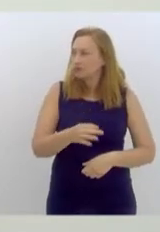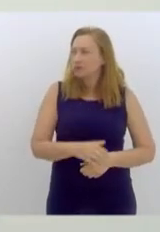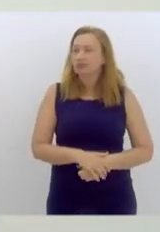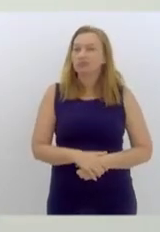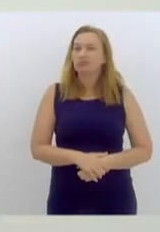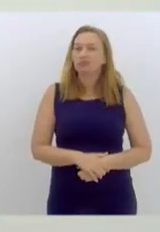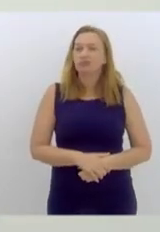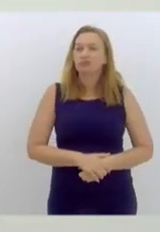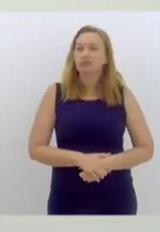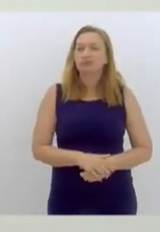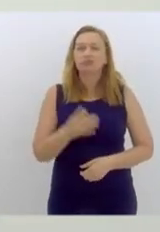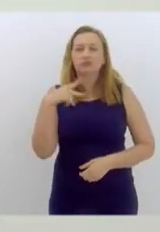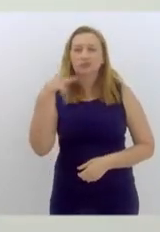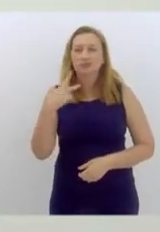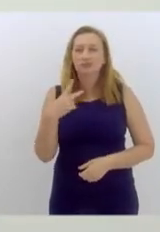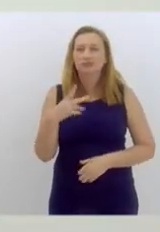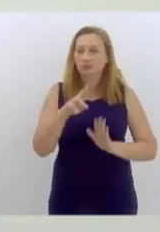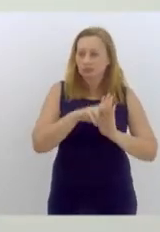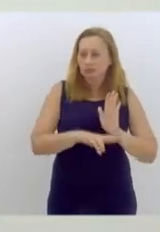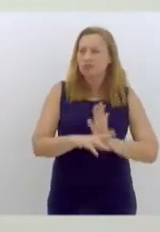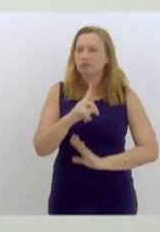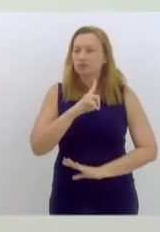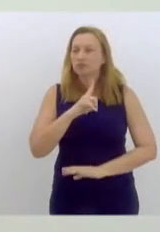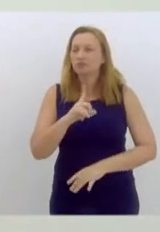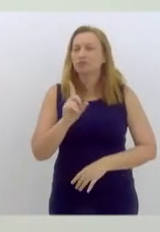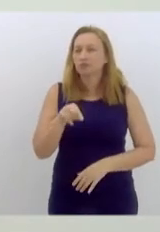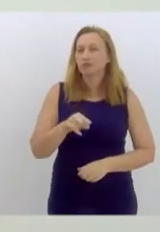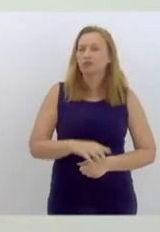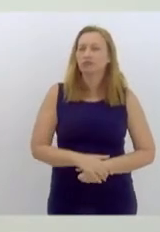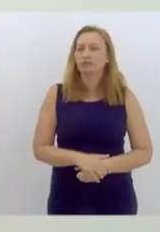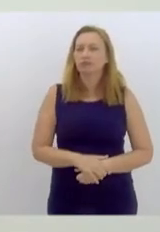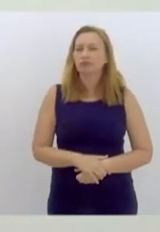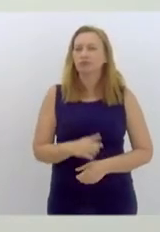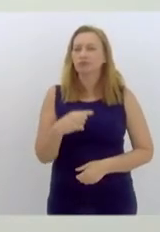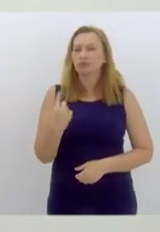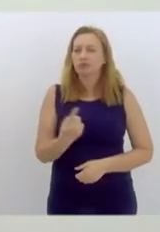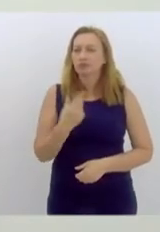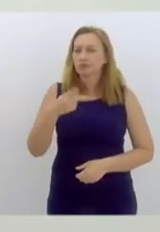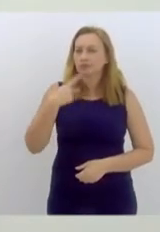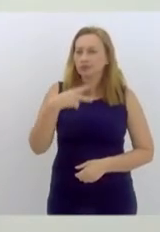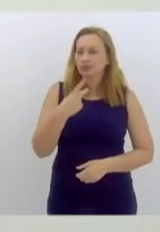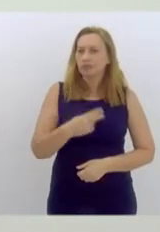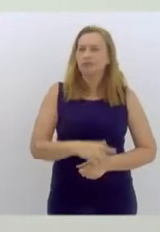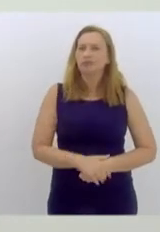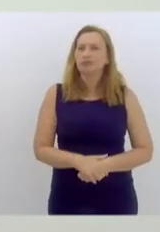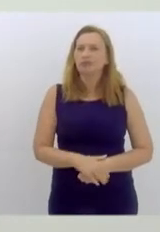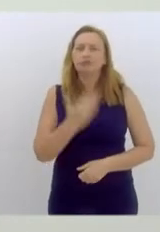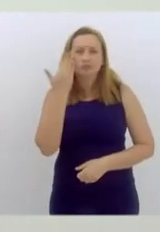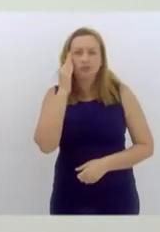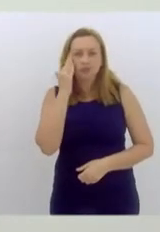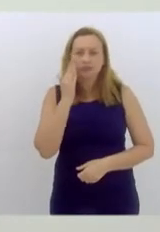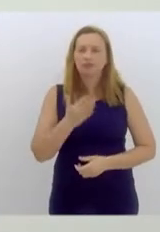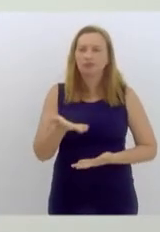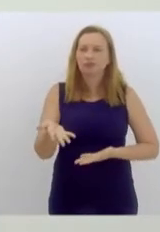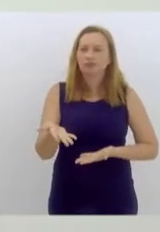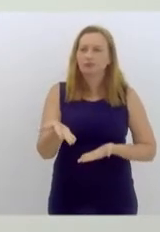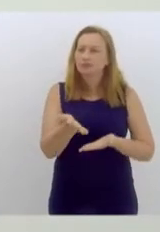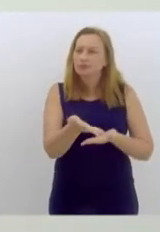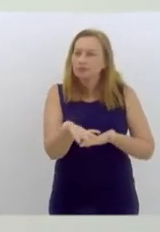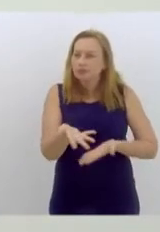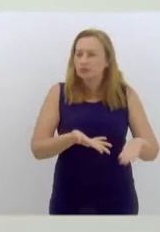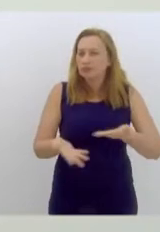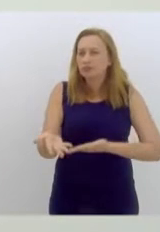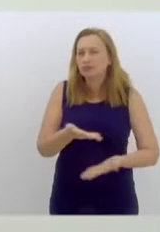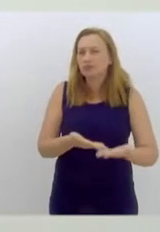aqui, estabelecer diretrizes. Então, essa é a nossa posição, que a gente entende que é partilhada pelos membros da